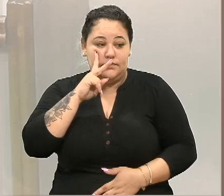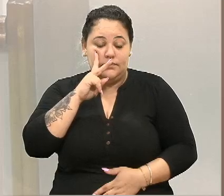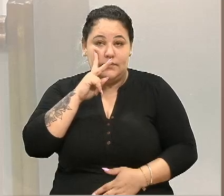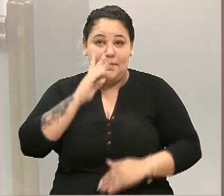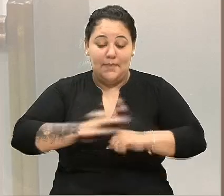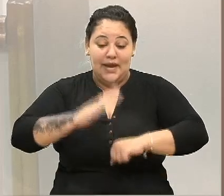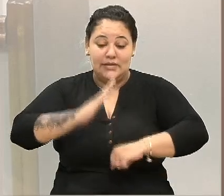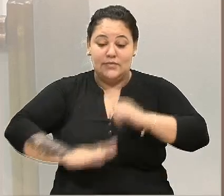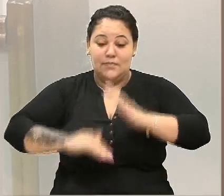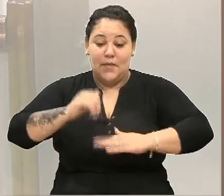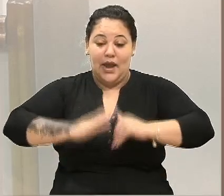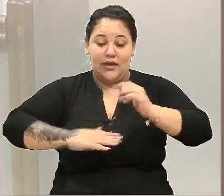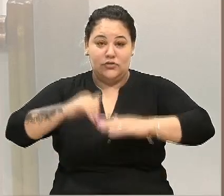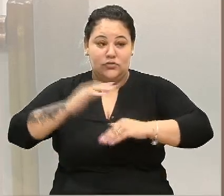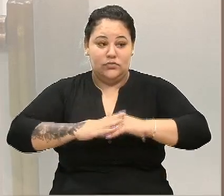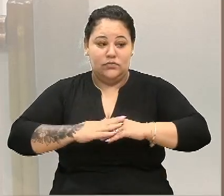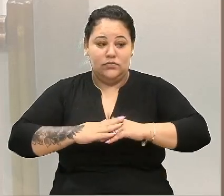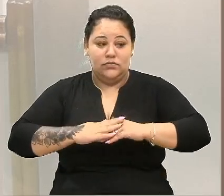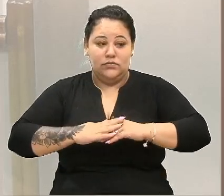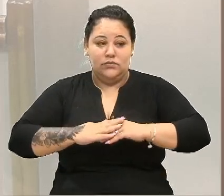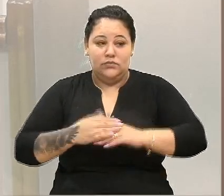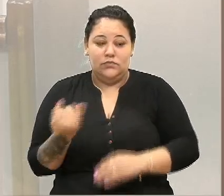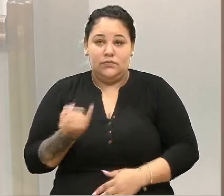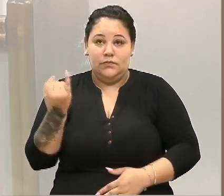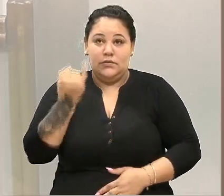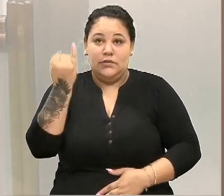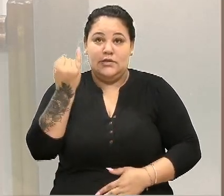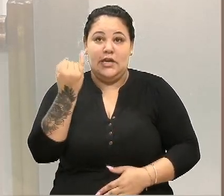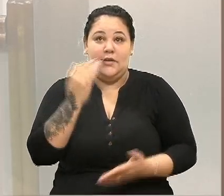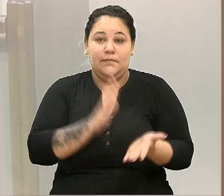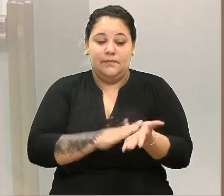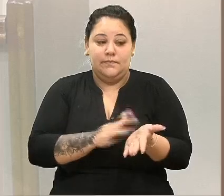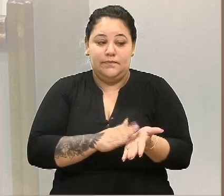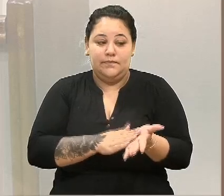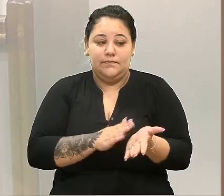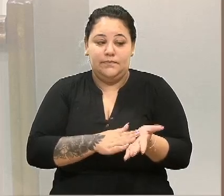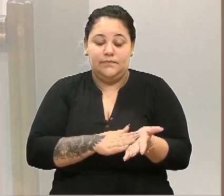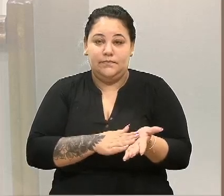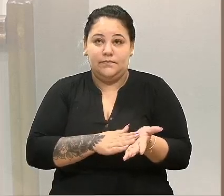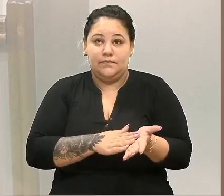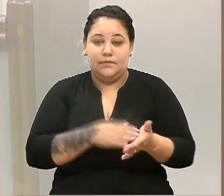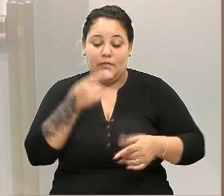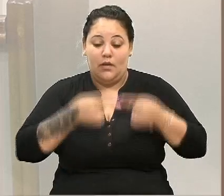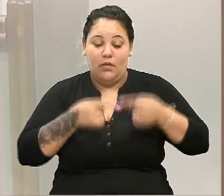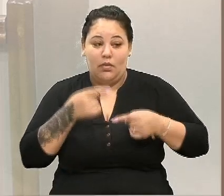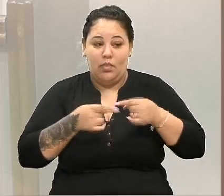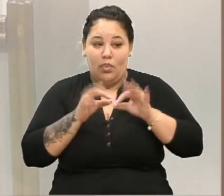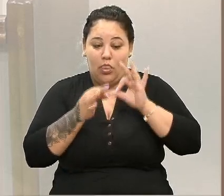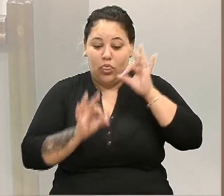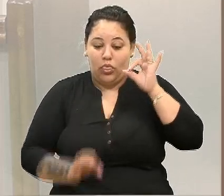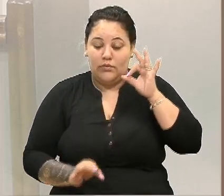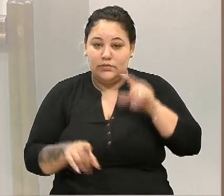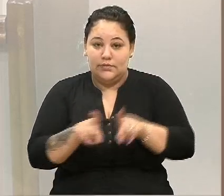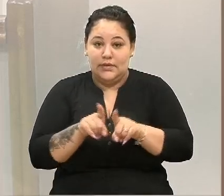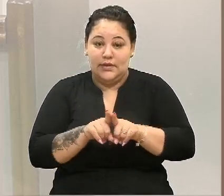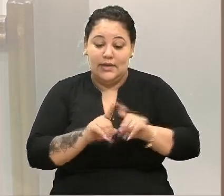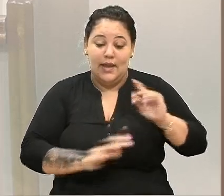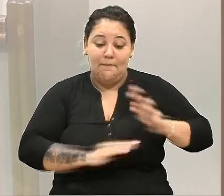prático. A gente tem ouvido falar e a gente tem cobrado e muito discurso, e na